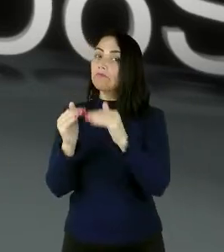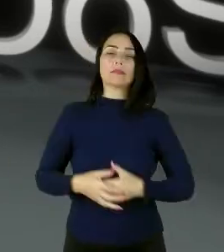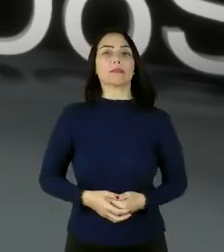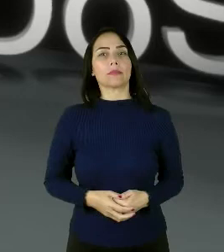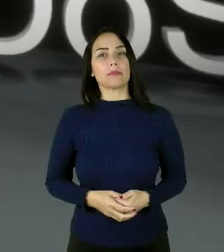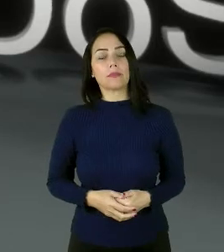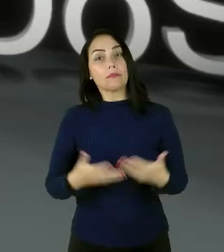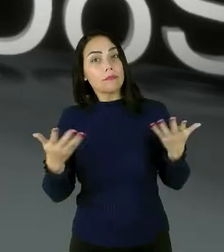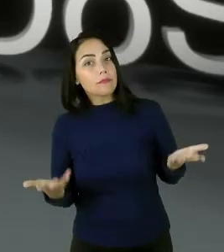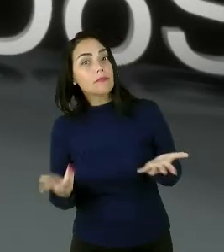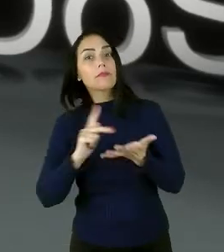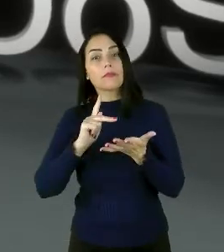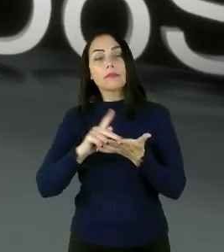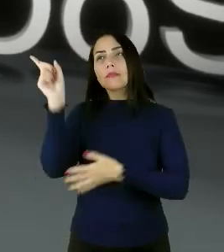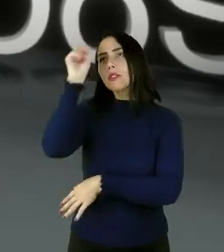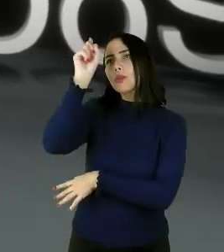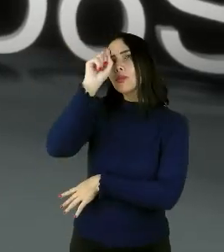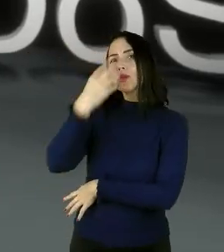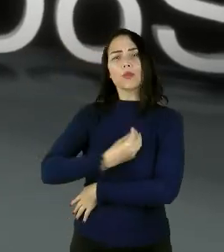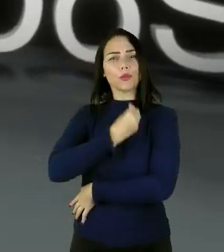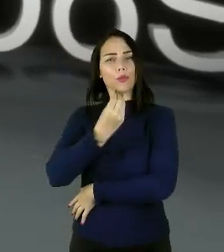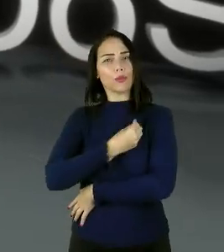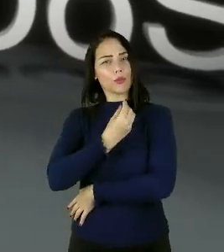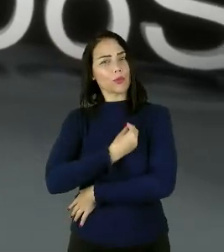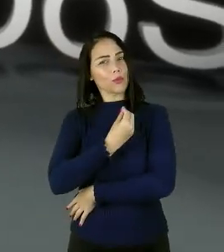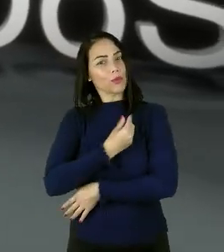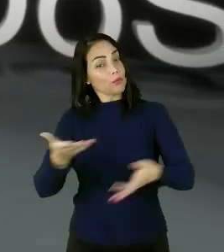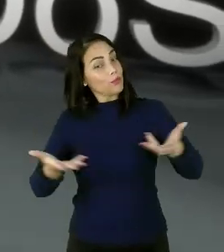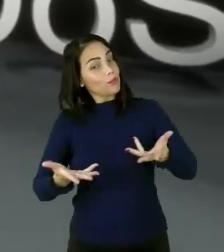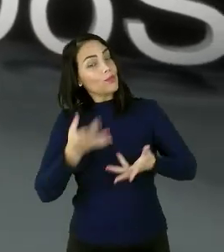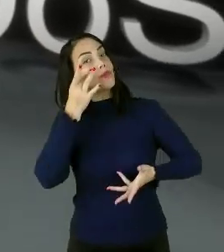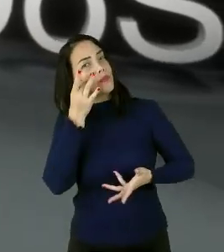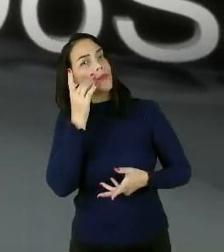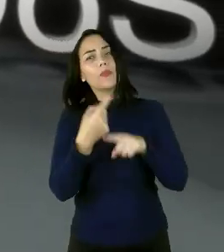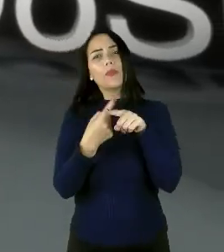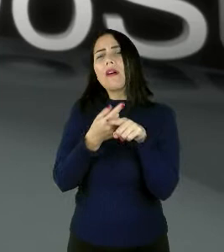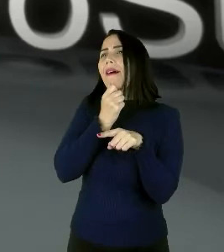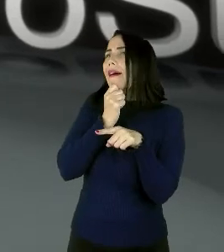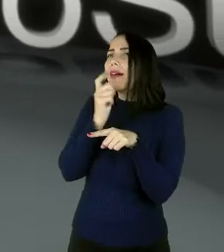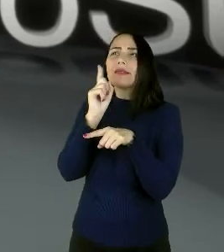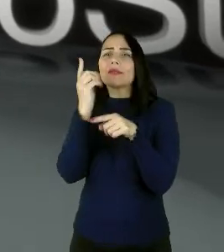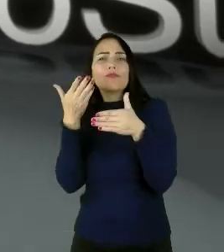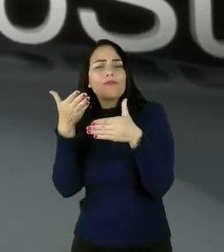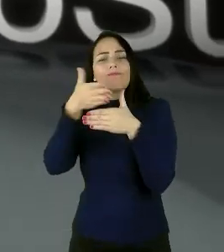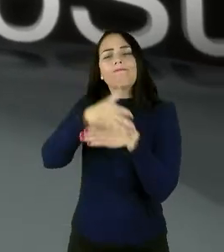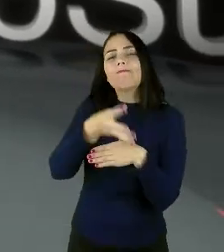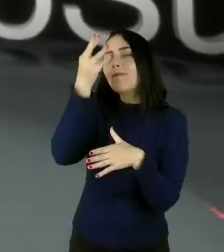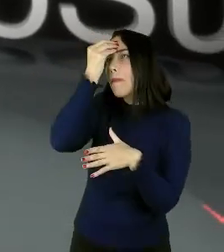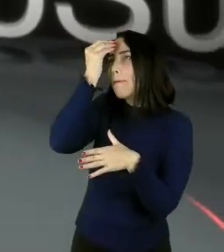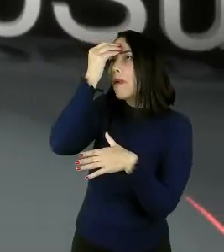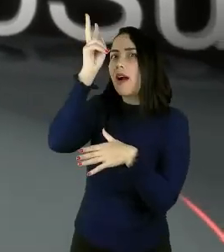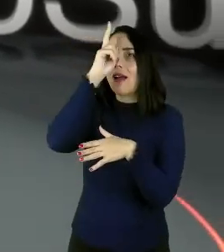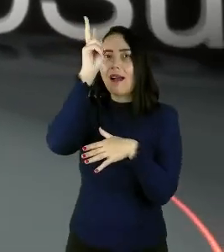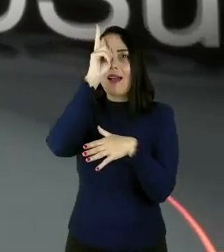mesmo a cada dia é um dia vivido no presente pois ainda não entramos na memória na história